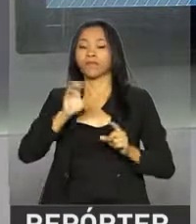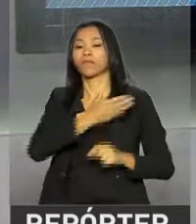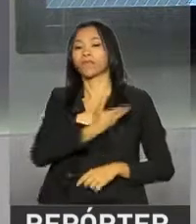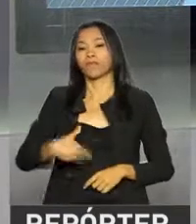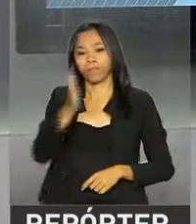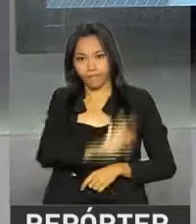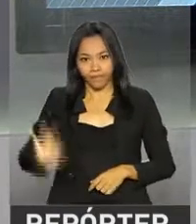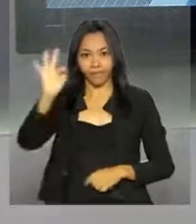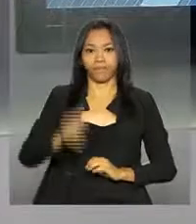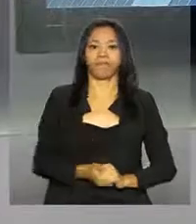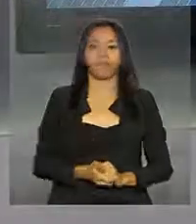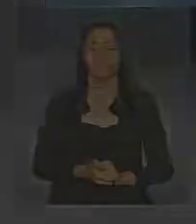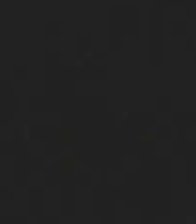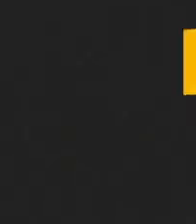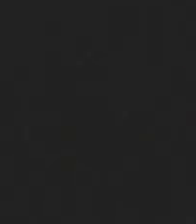tv do governo federal